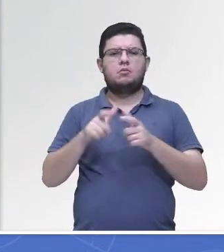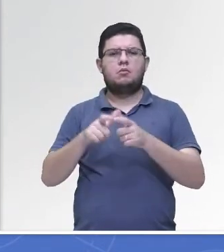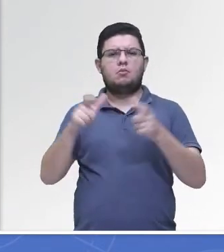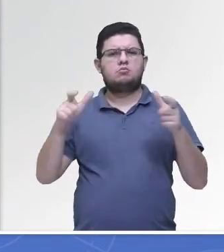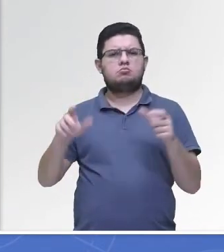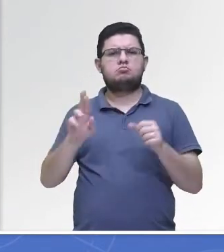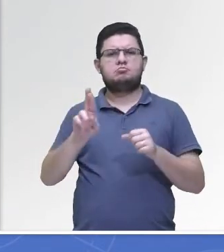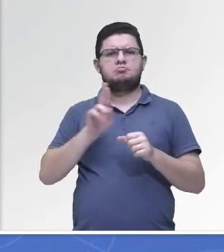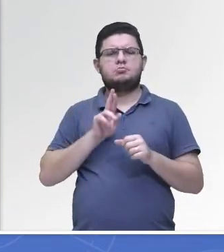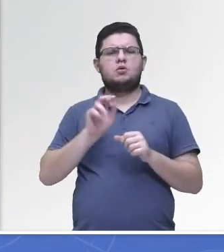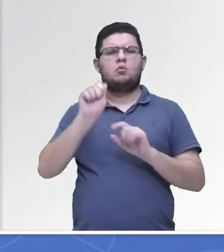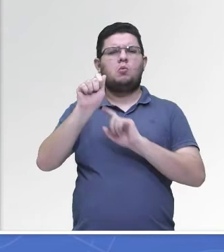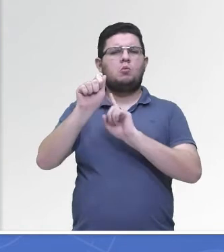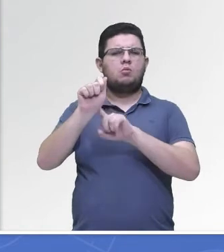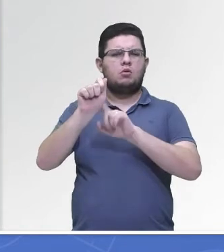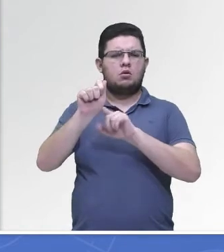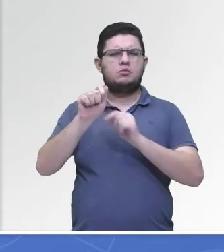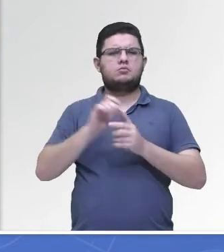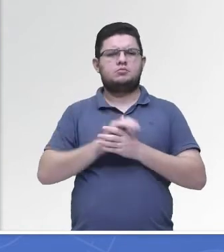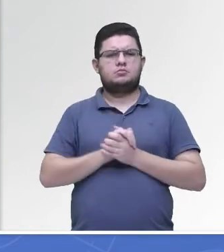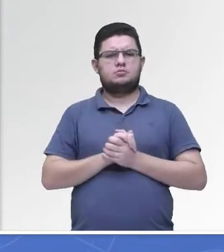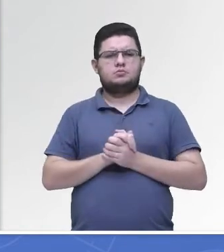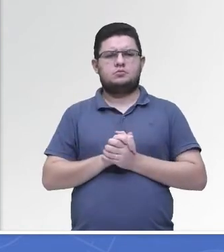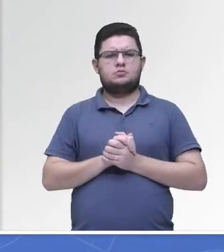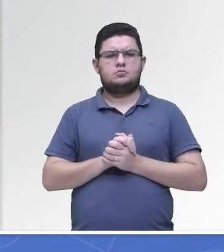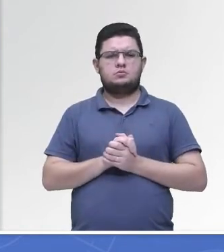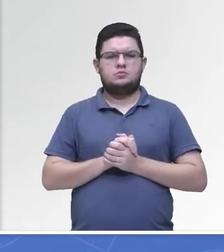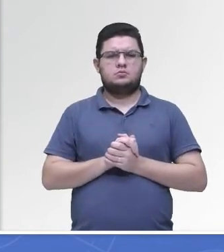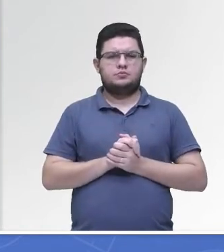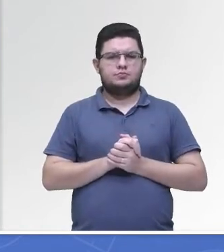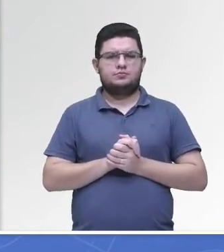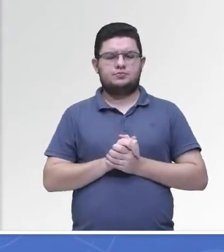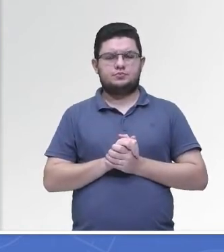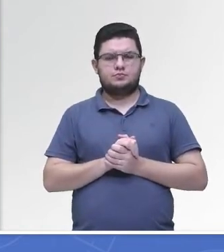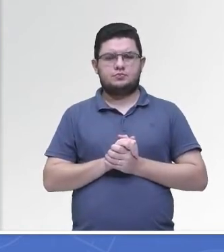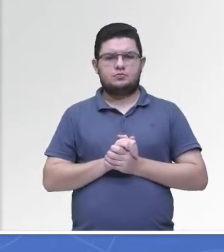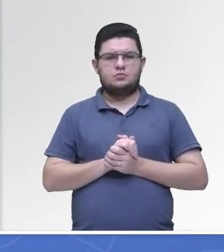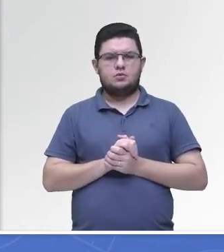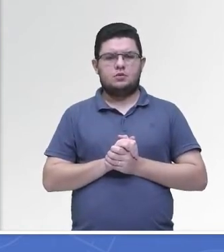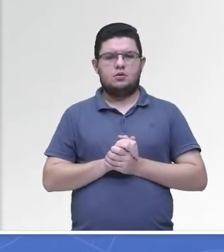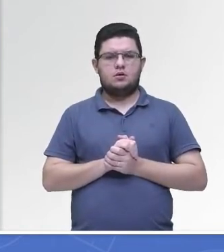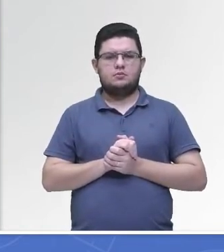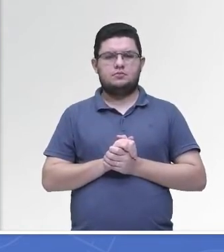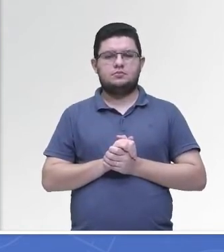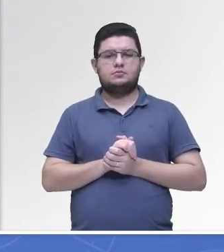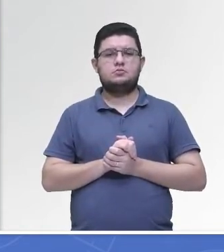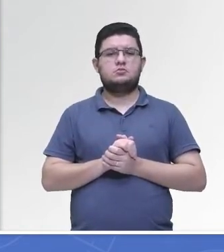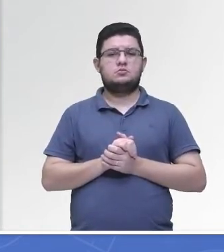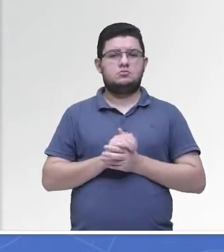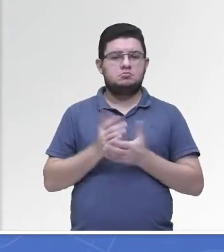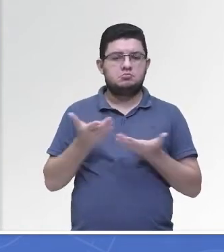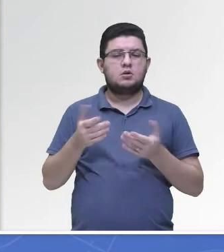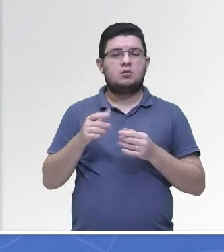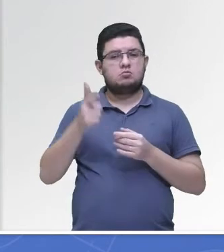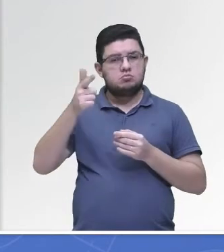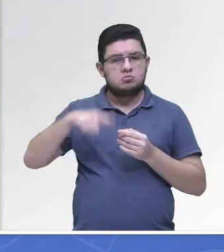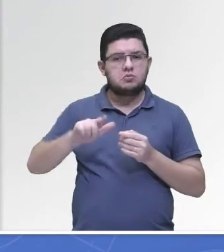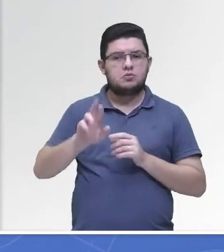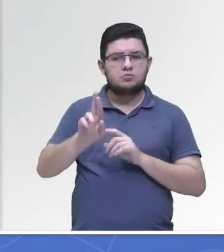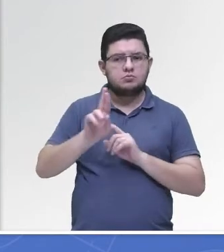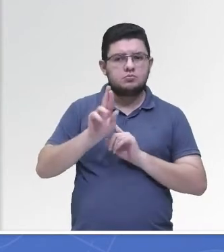A. Letra A, que é a primeira sendo falsa e as outras todas são verdadeiras. Letra A,